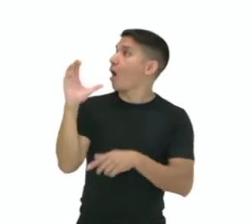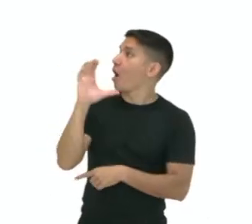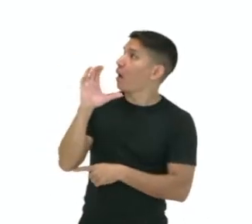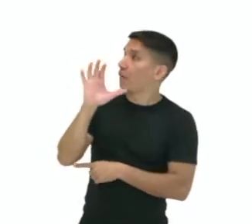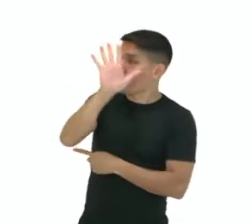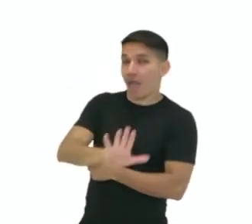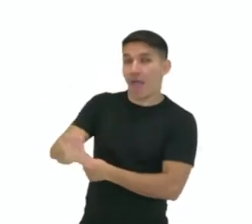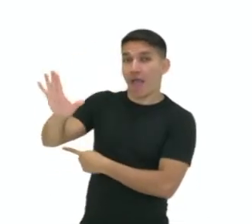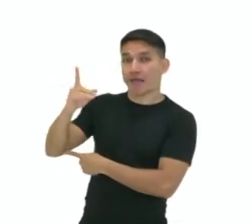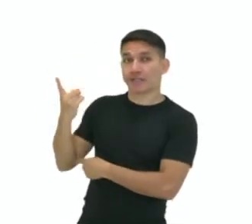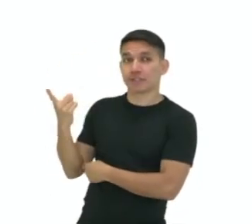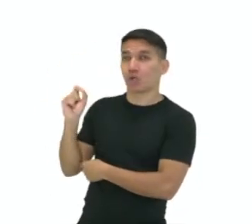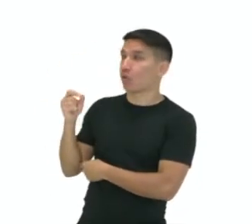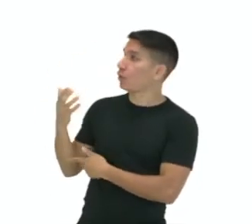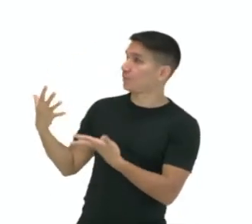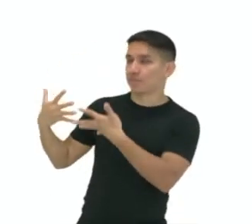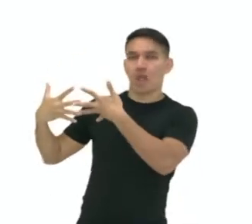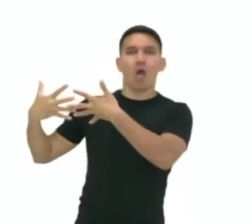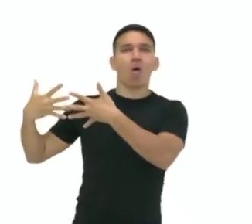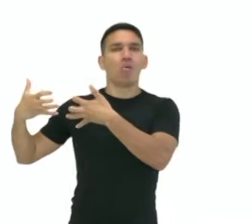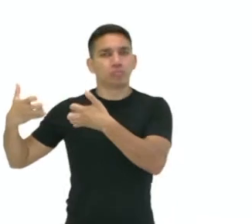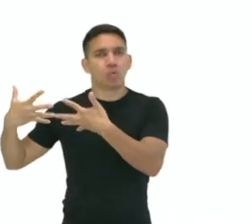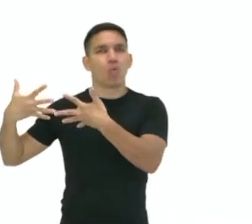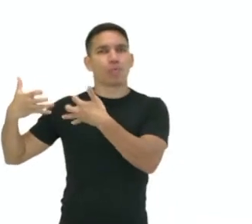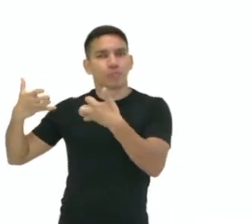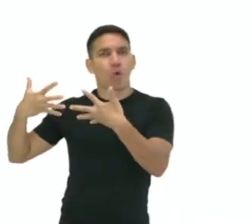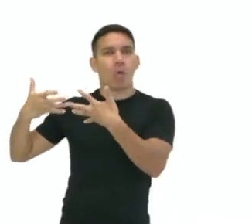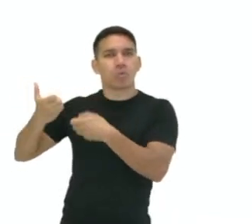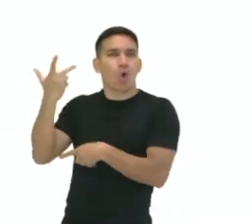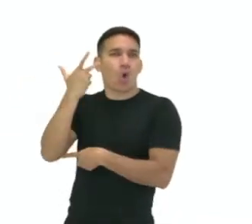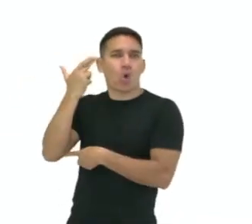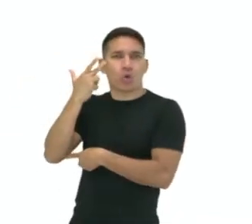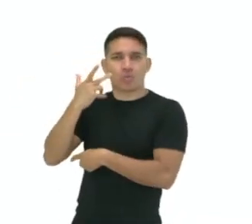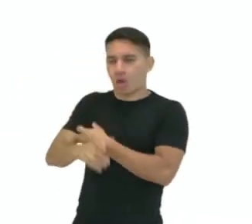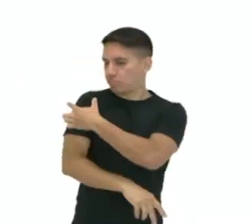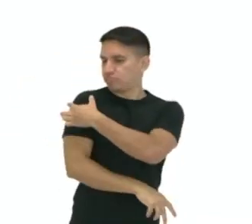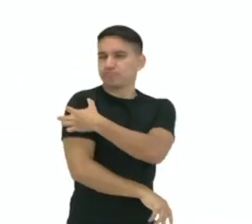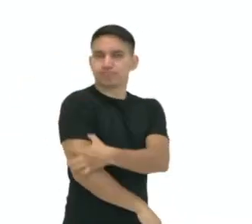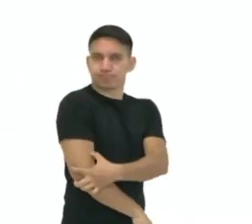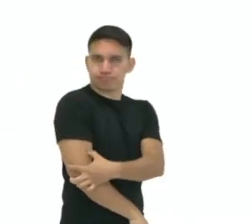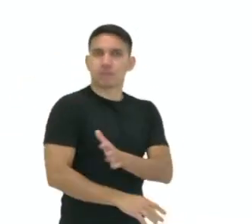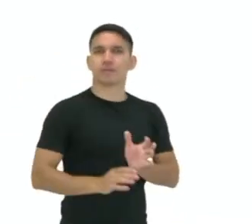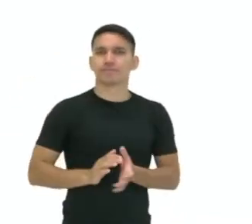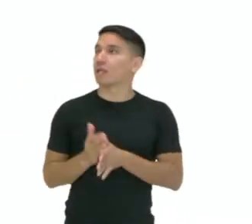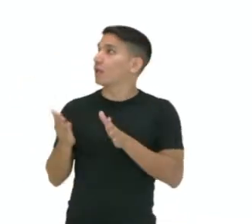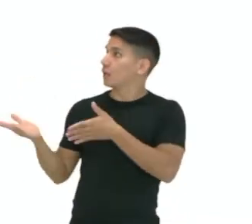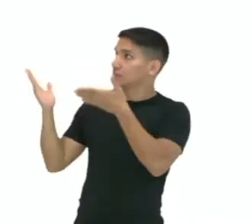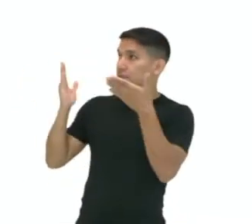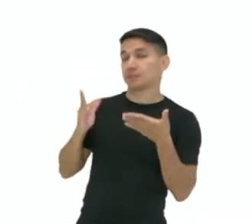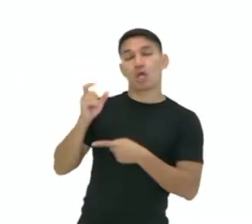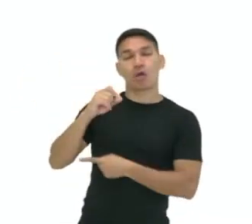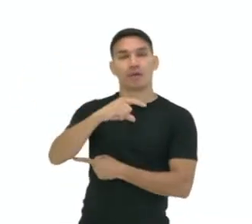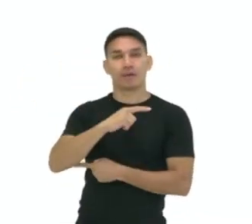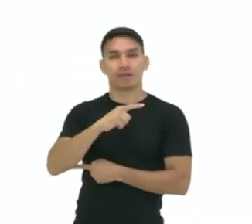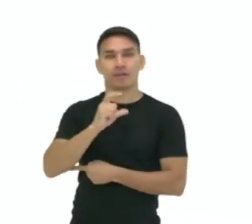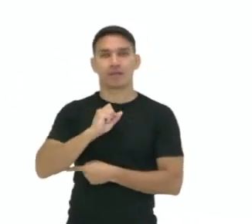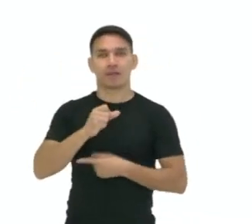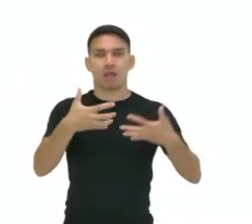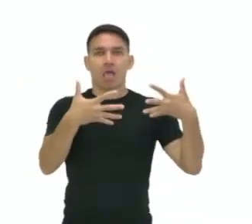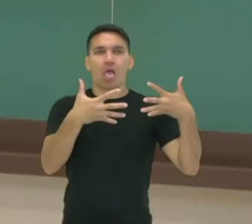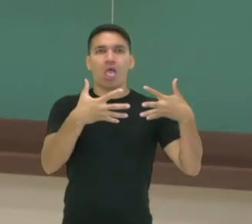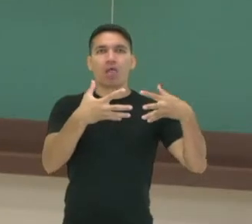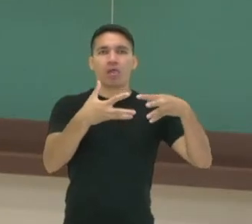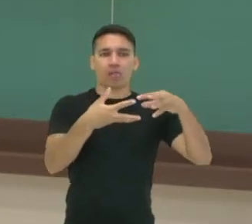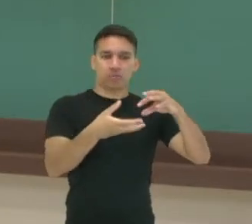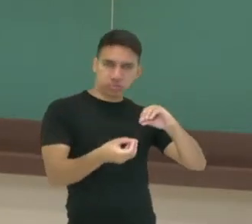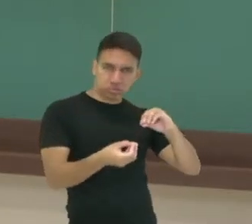esquerda, um músculo normal, está aqui na região do braço. E na direita, a atrofia muscular, você